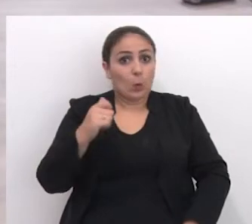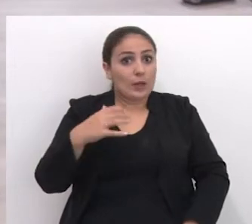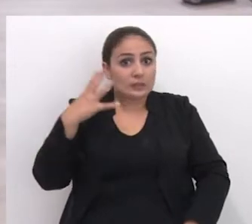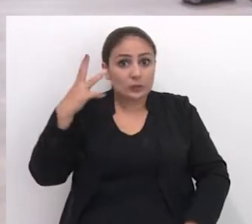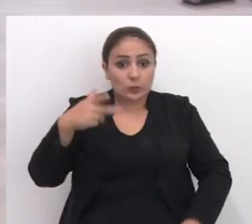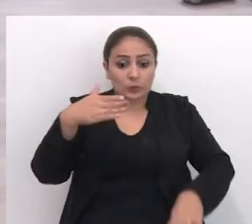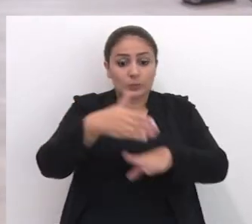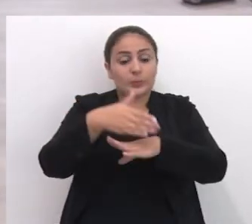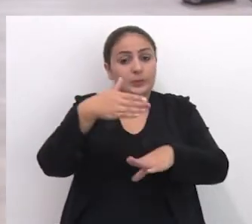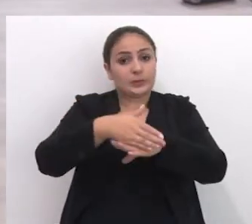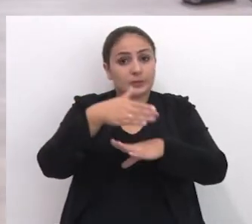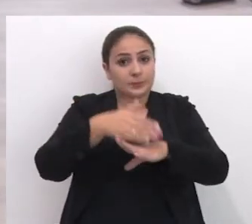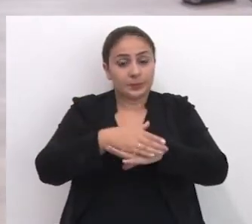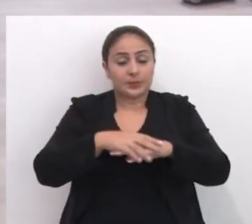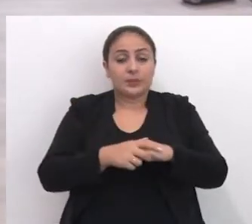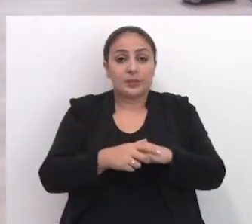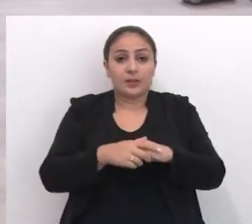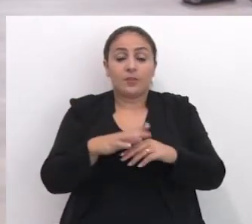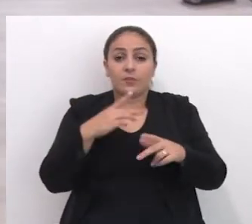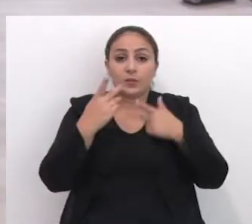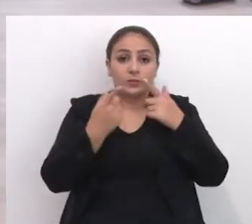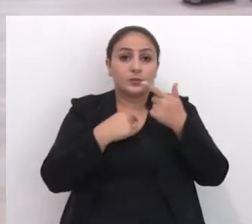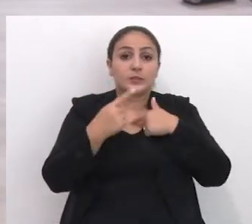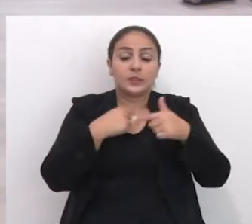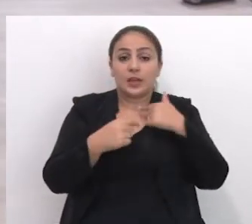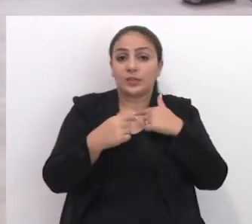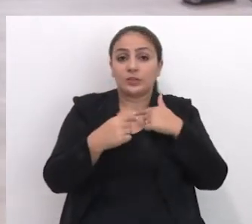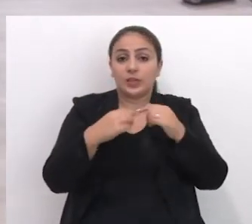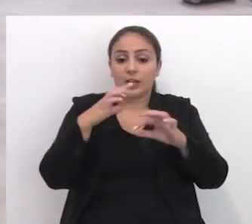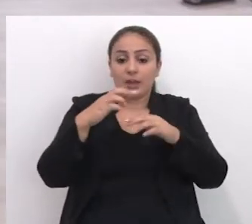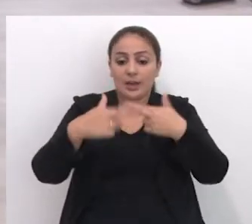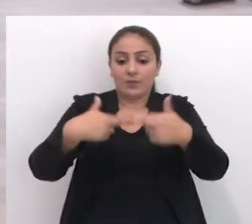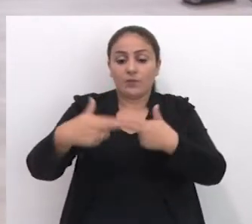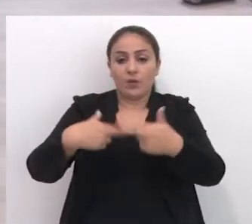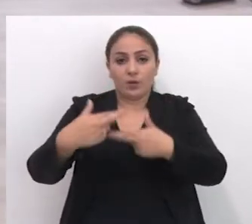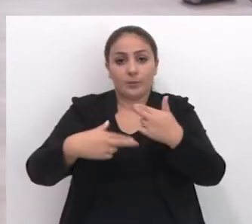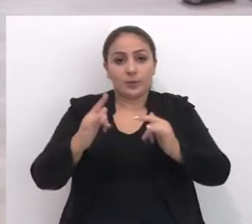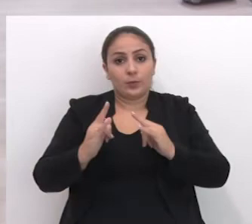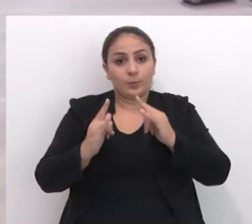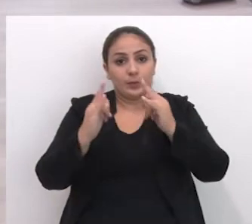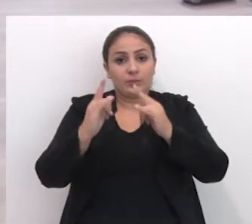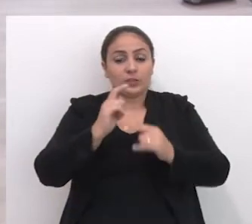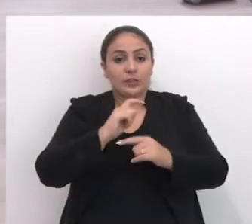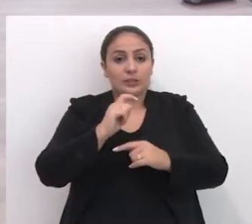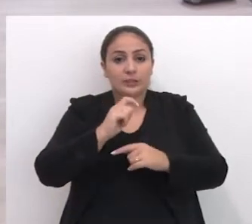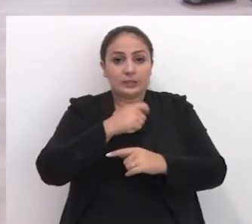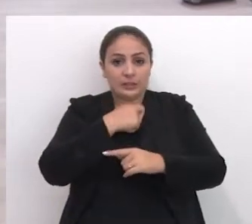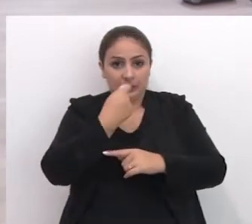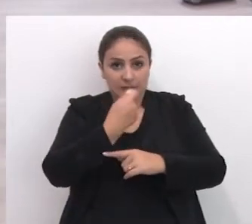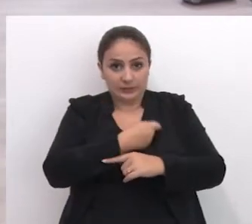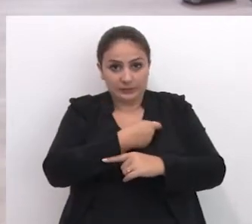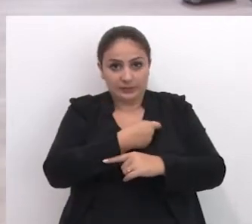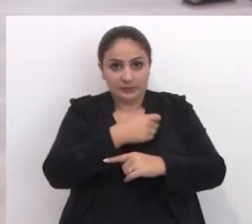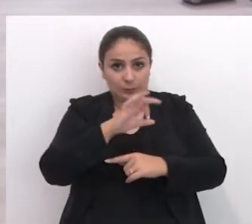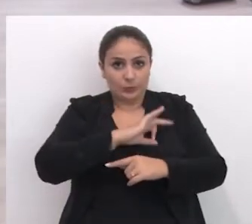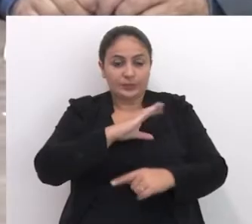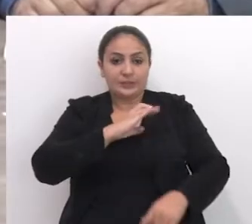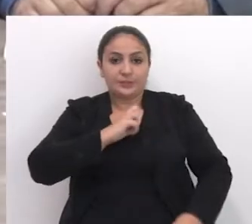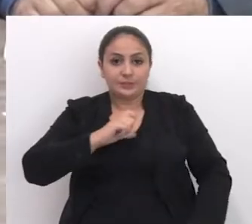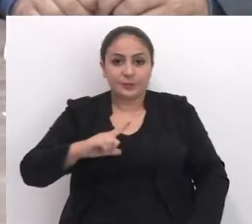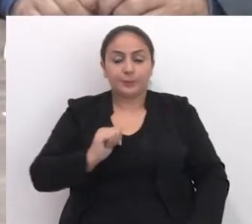dos presentes manifestou o desejo pela reforma do prédio da Delegacia de Pronto Atendimento da Polícia